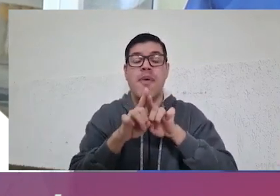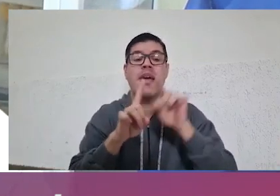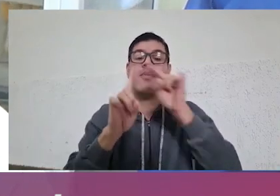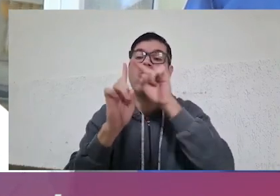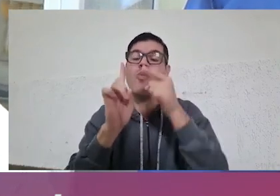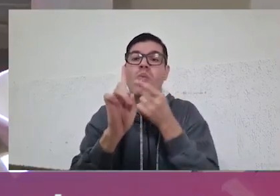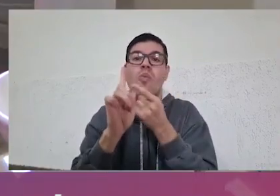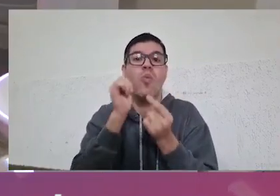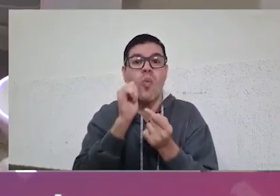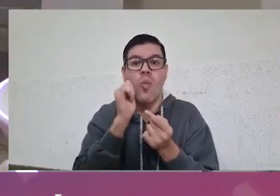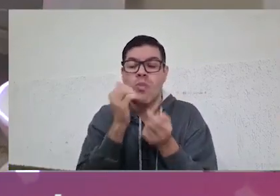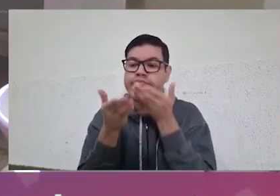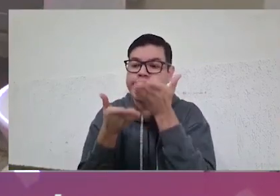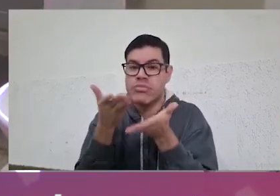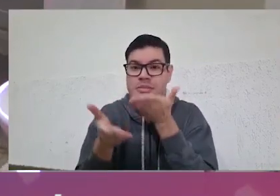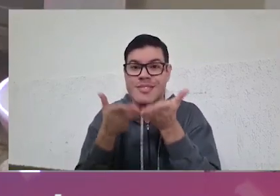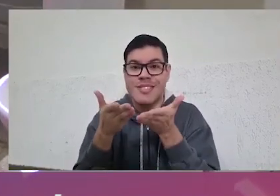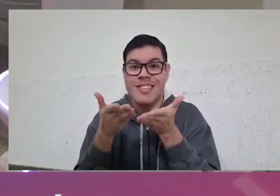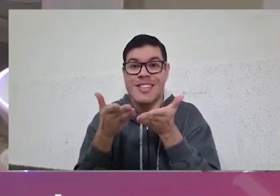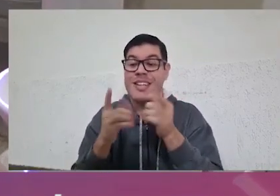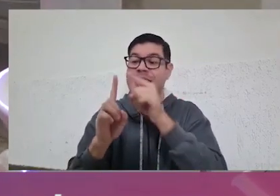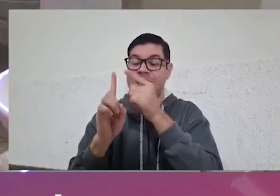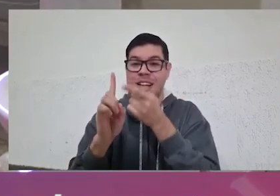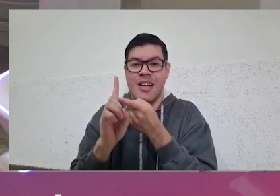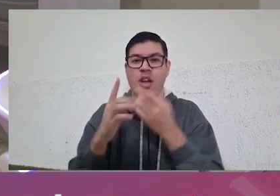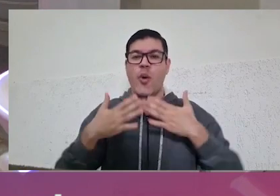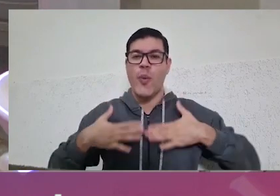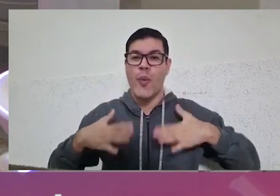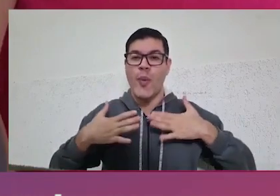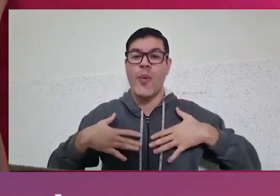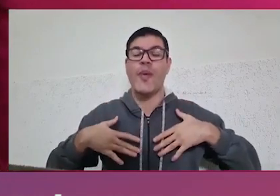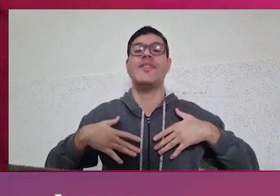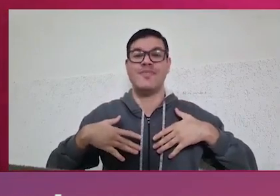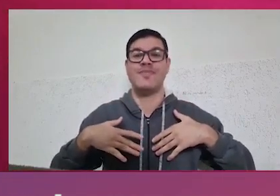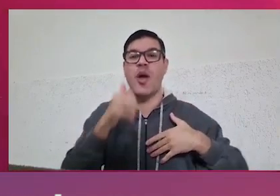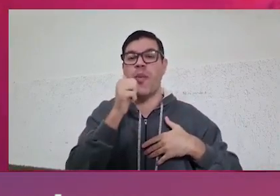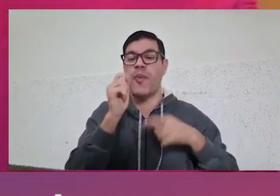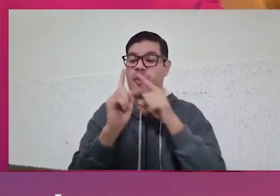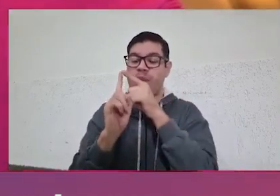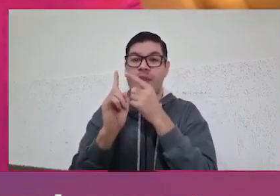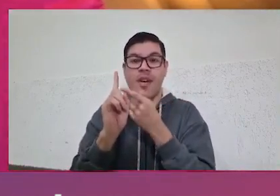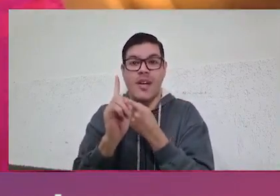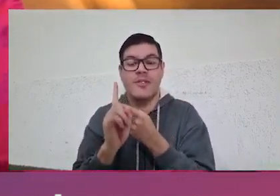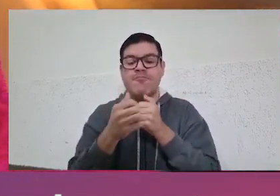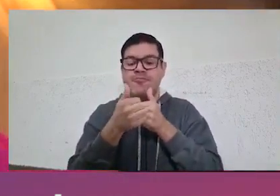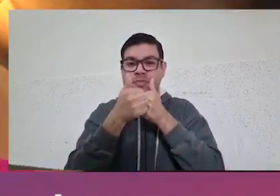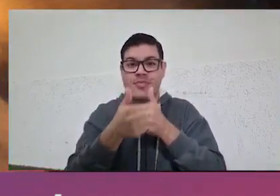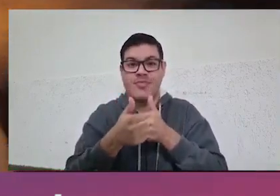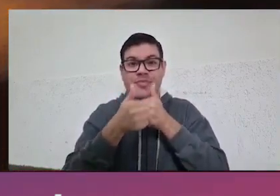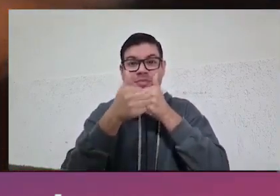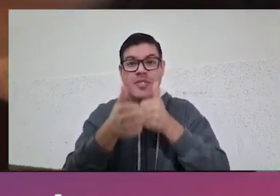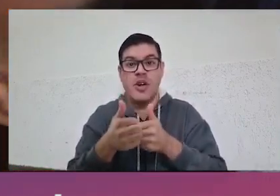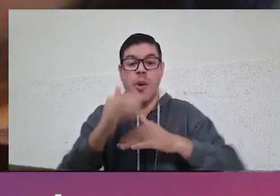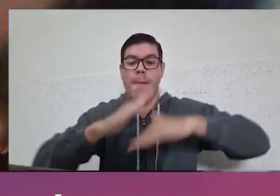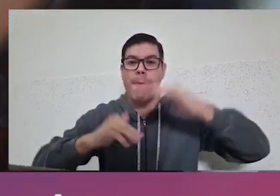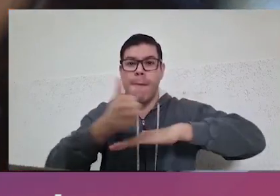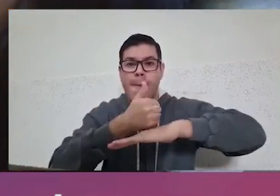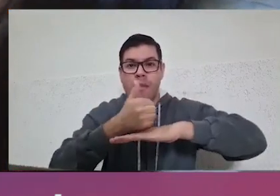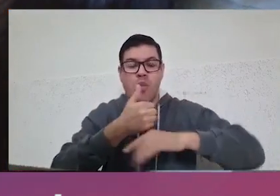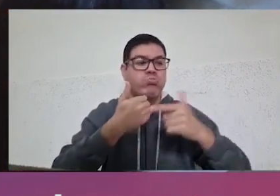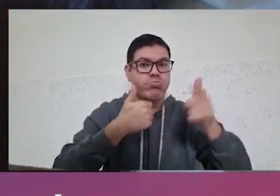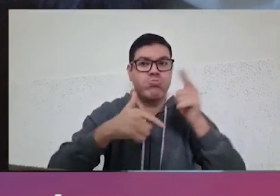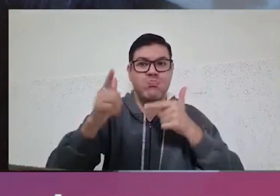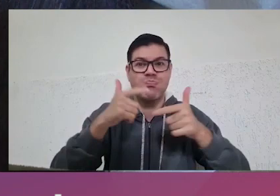da gestante e para garantir a tranquilidade na gravidez a gestantes também contam com acompanhamento de